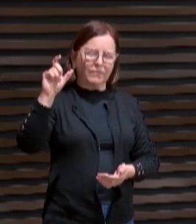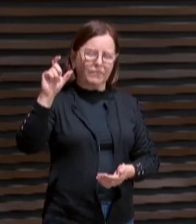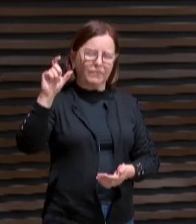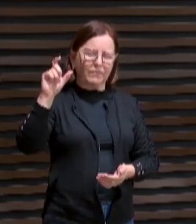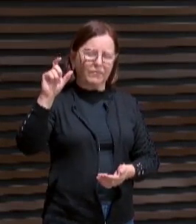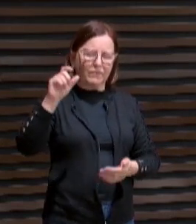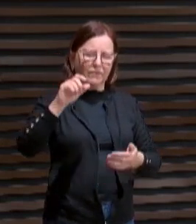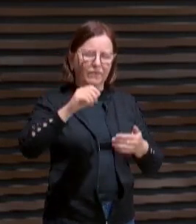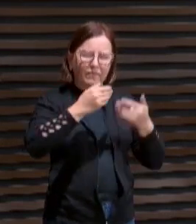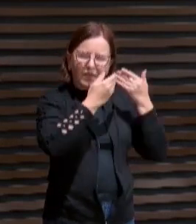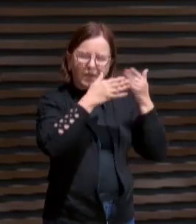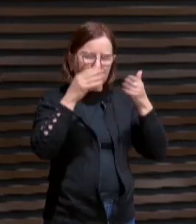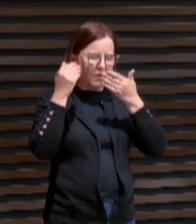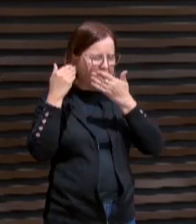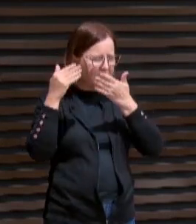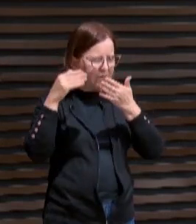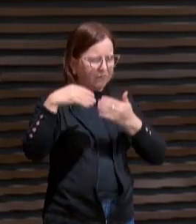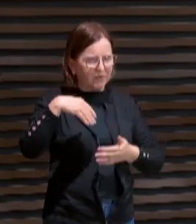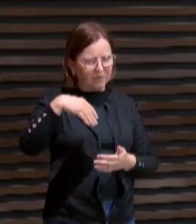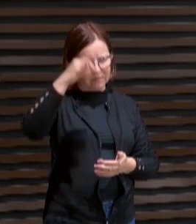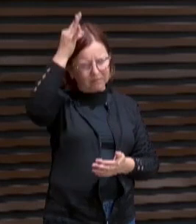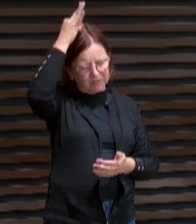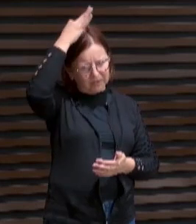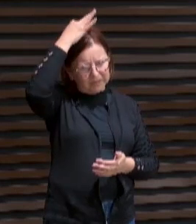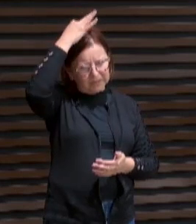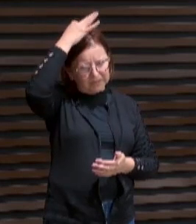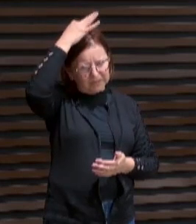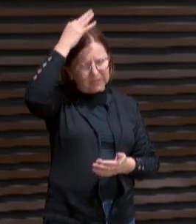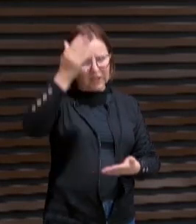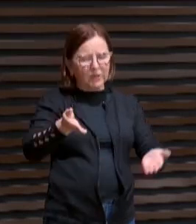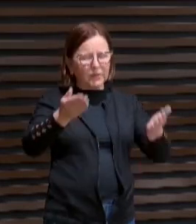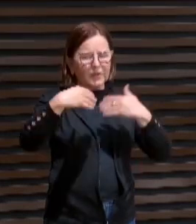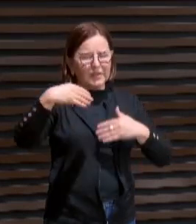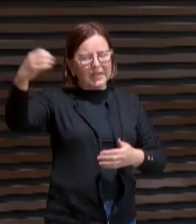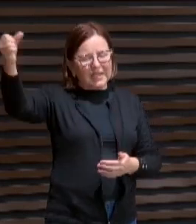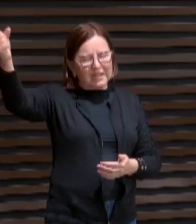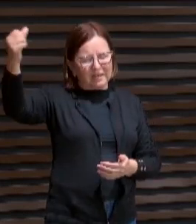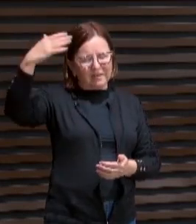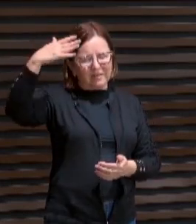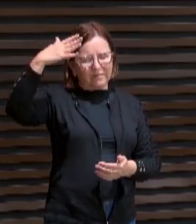Abre os nossos ouvidos, dá-nos a graça